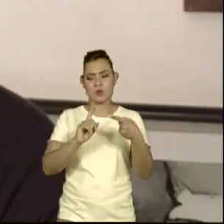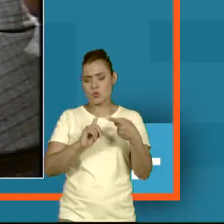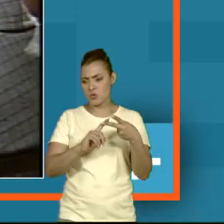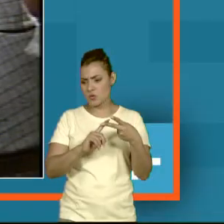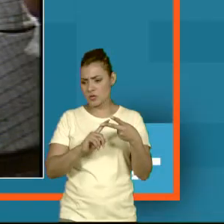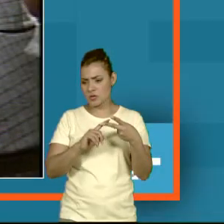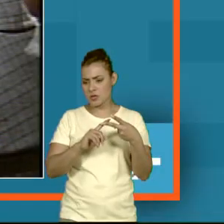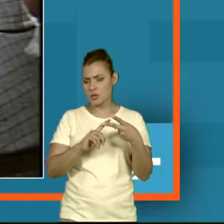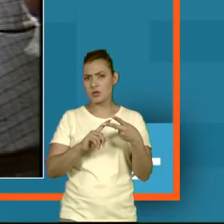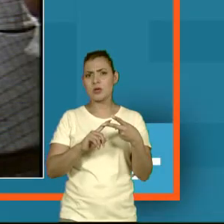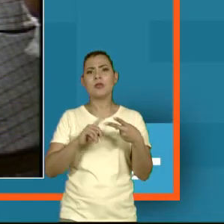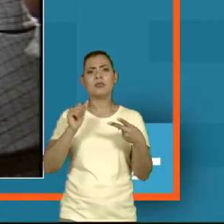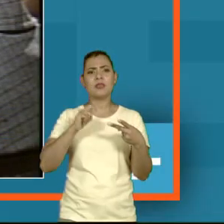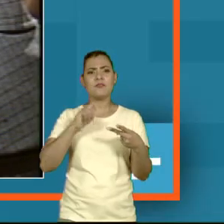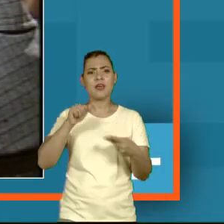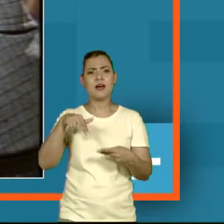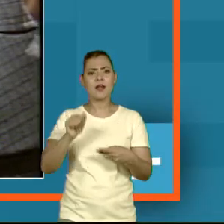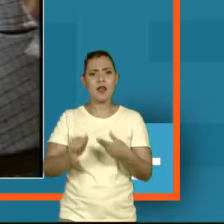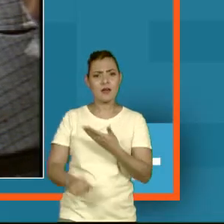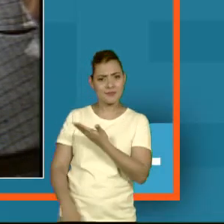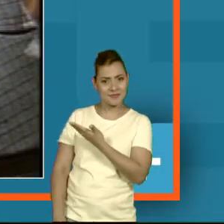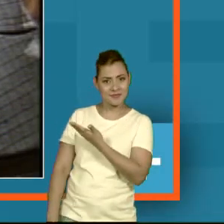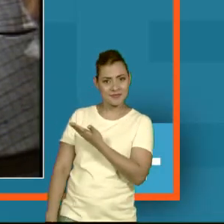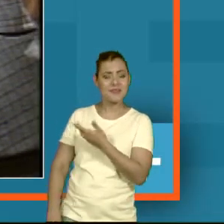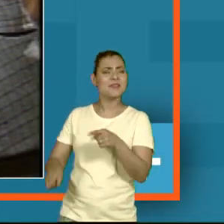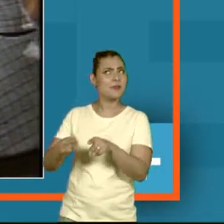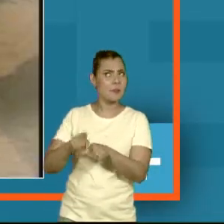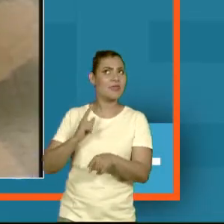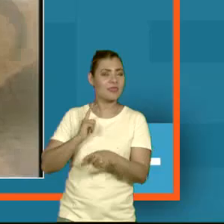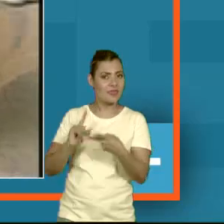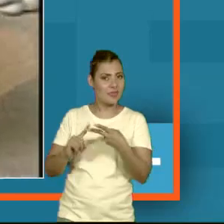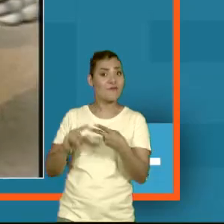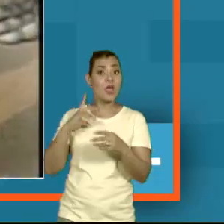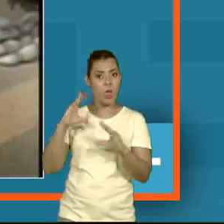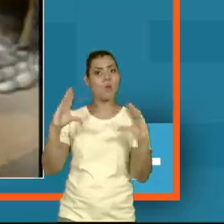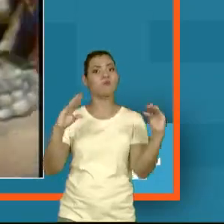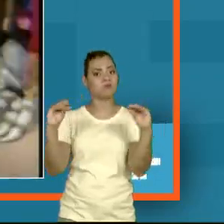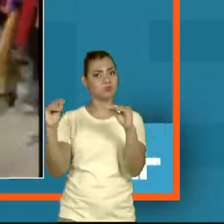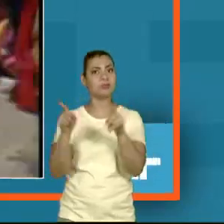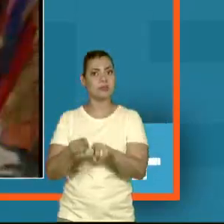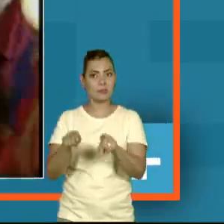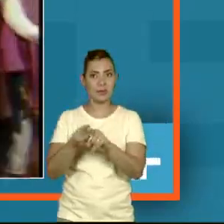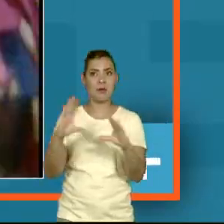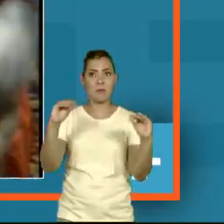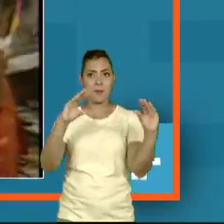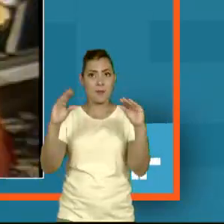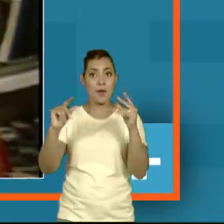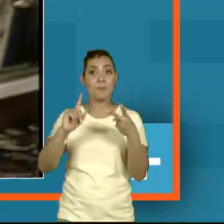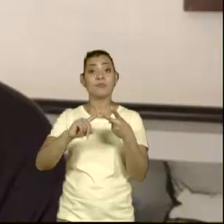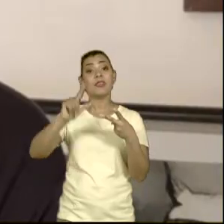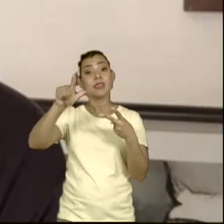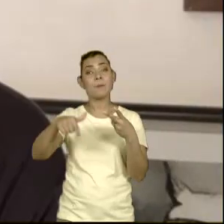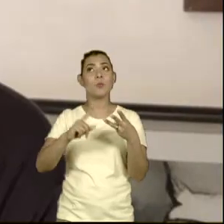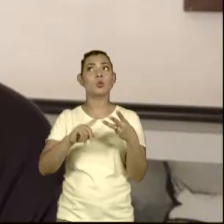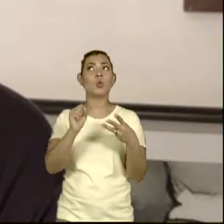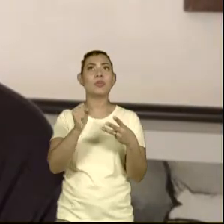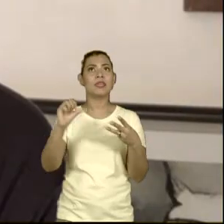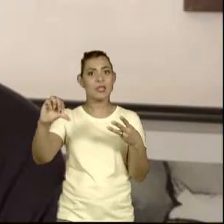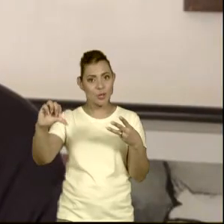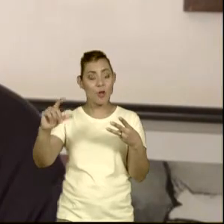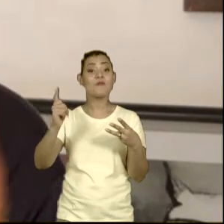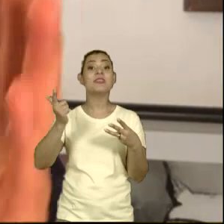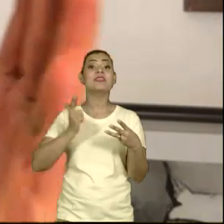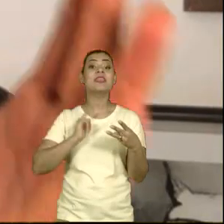Ana no Avesso, misturava atores e bonecos, né? Eu manipulava e atuava, e depois, em 89,